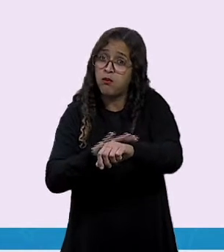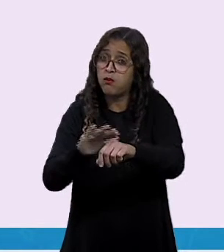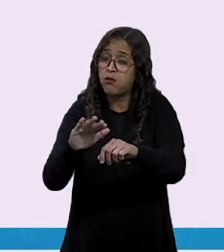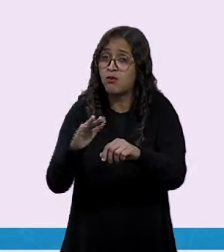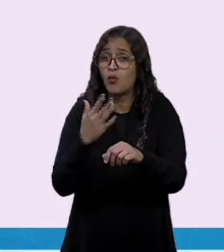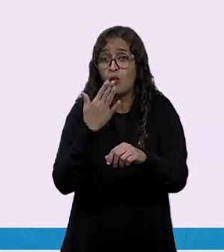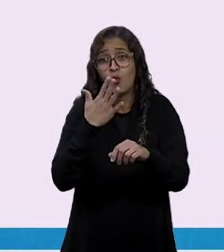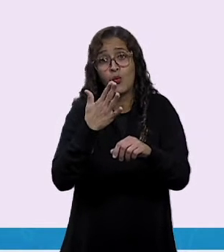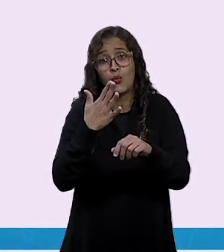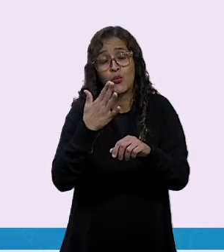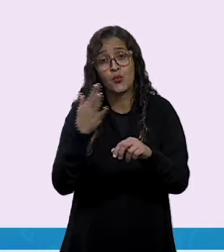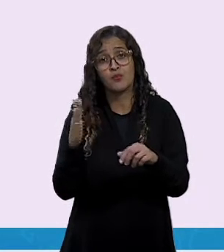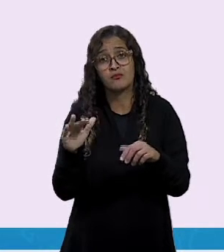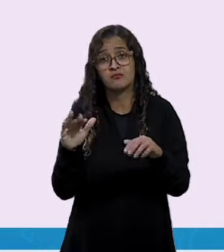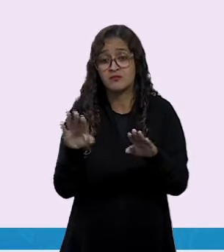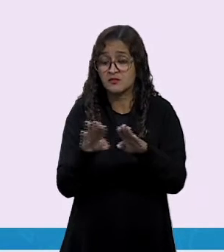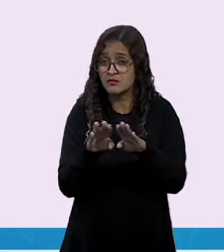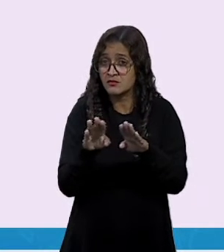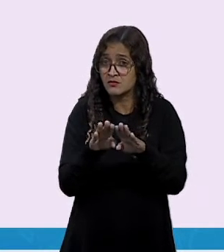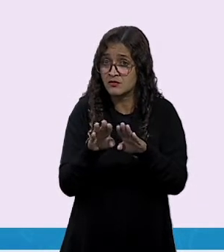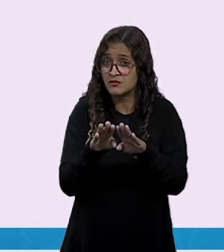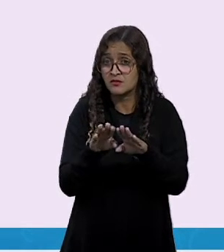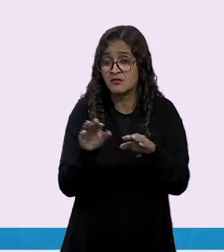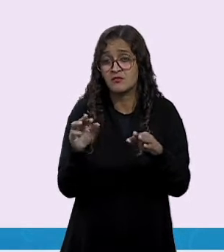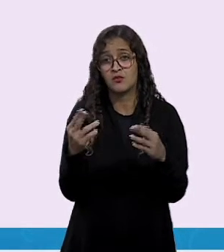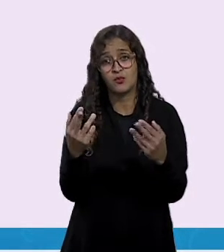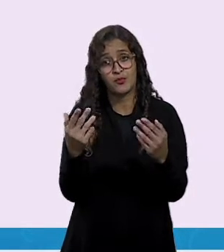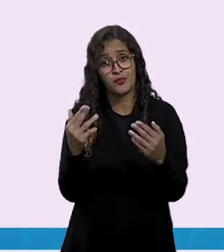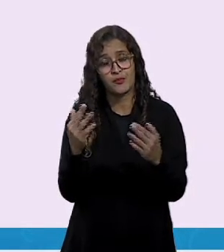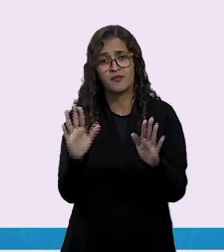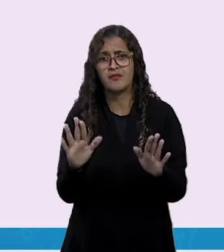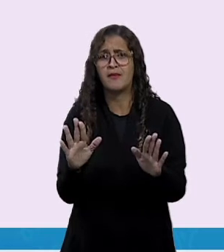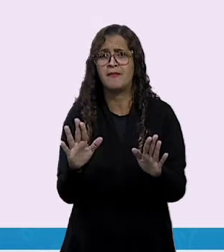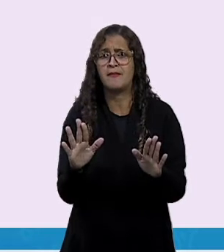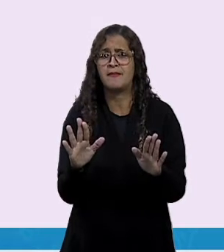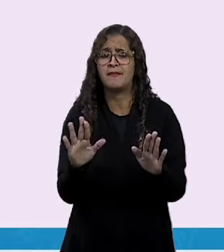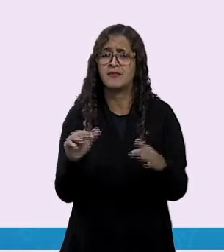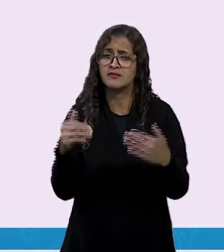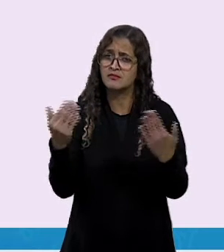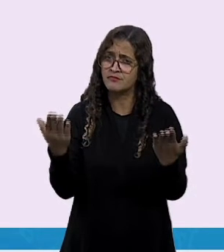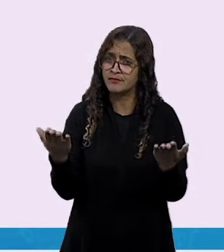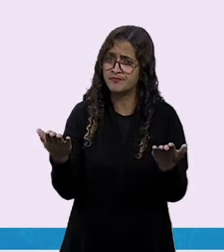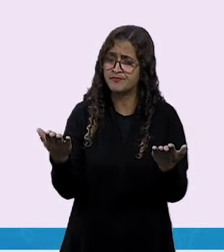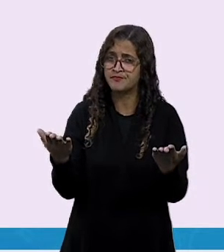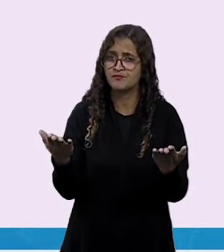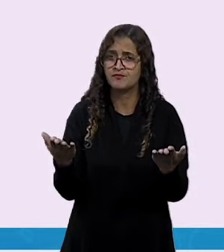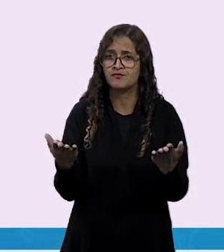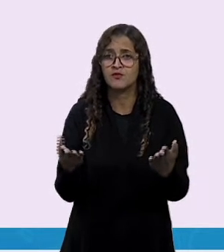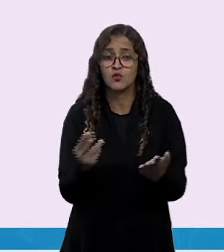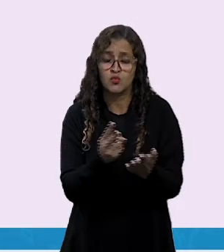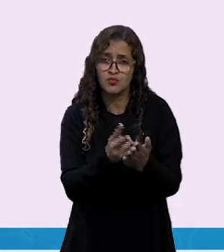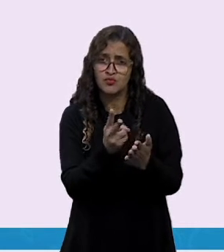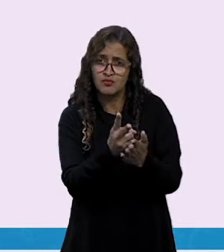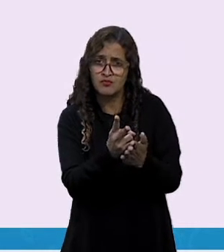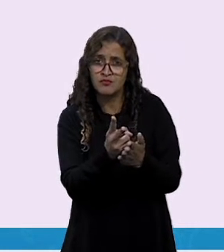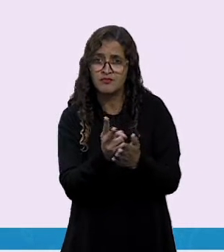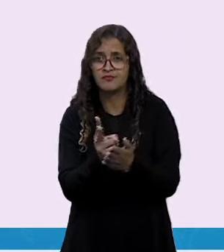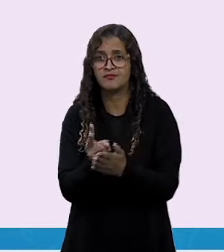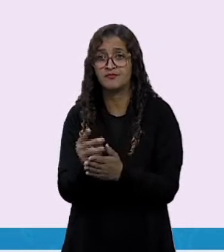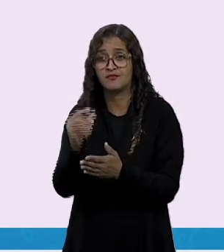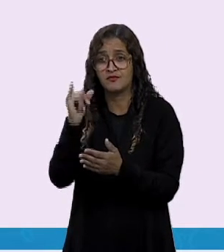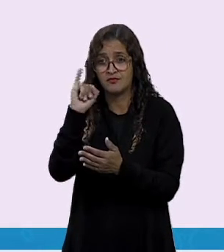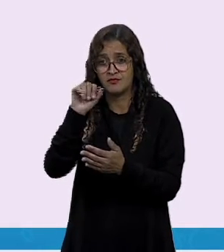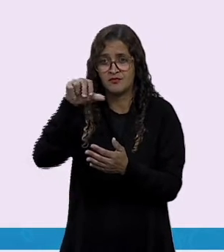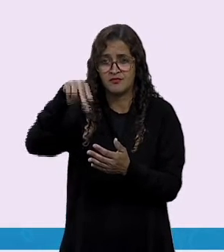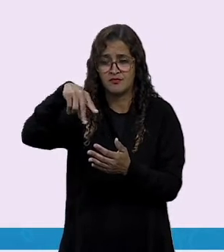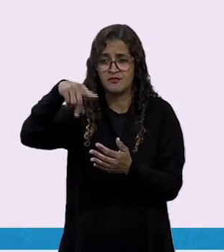conforme vai crescendo, mas ele mantém aquele padrão, aquela forma. Agora, o indireto, o ser vivo